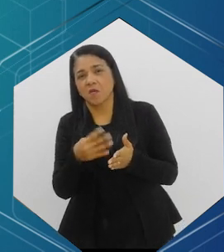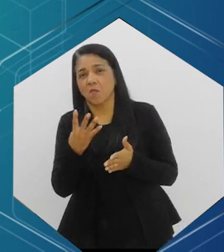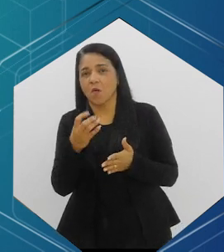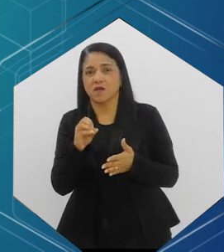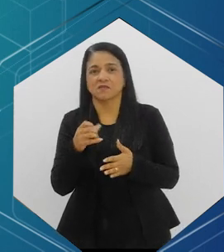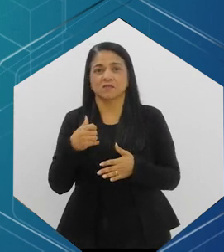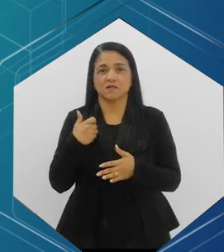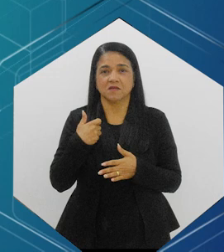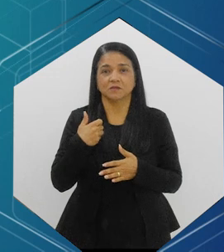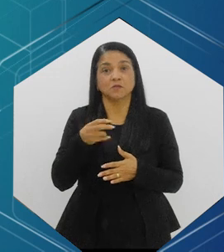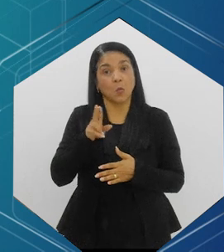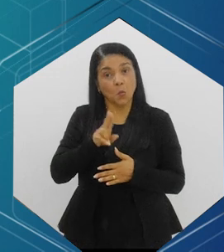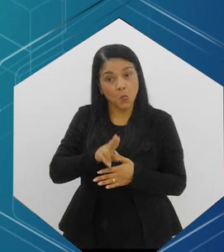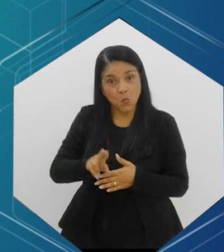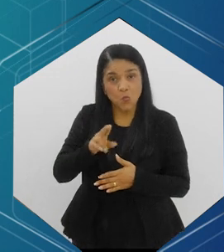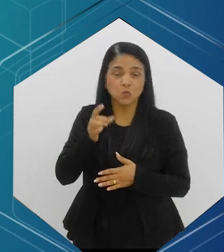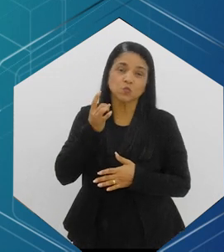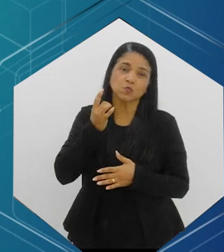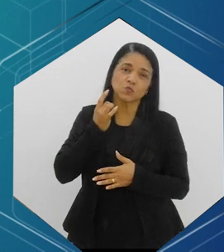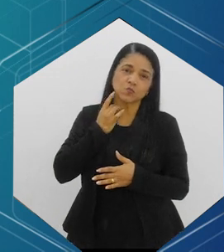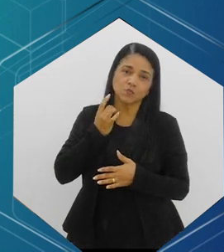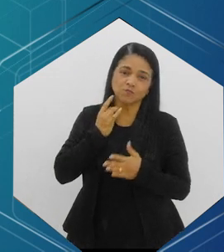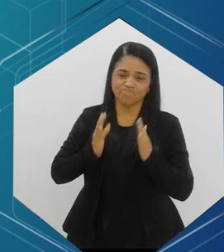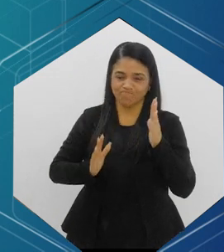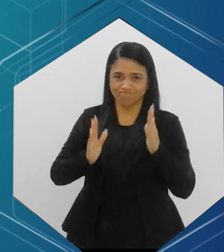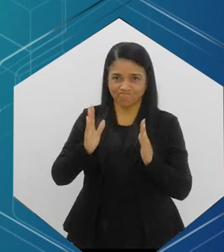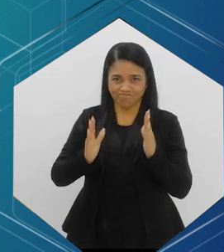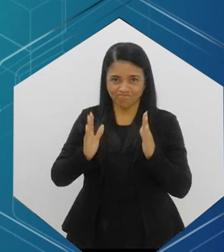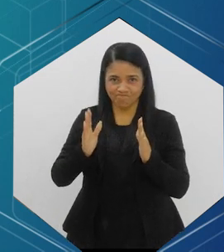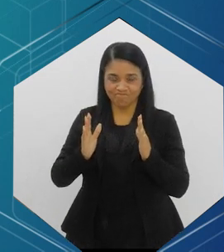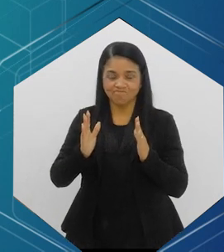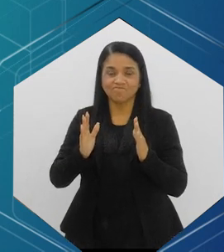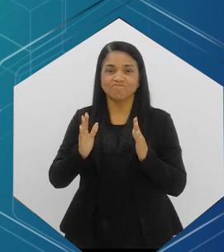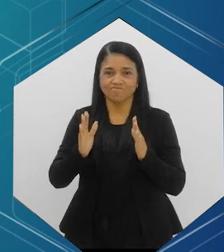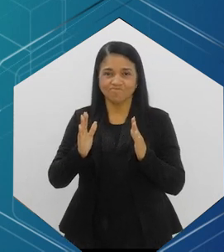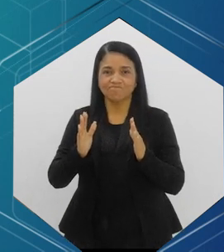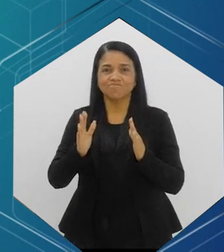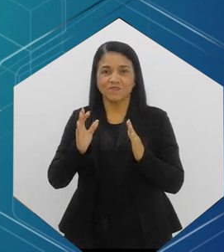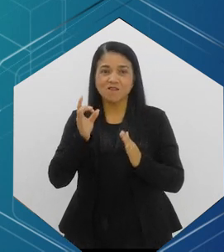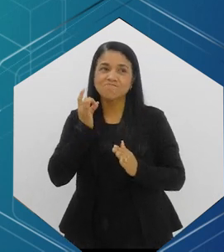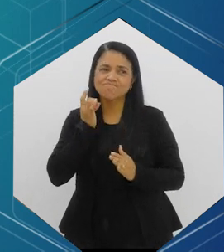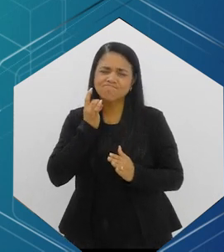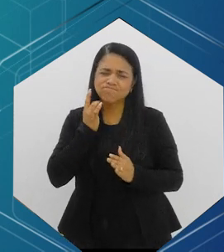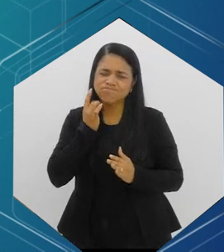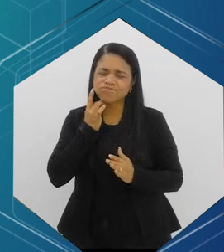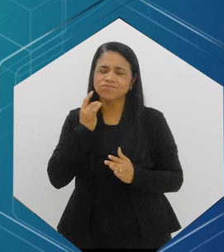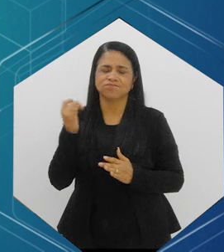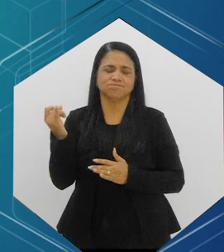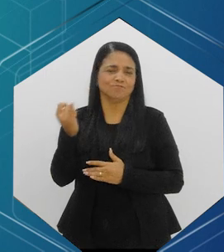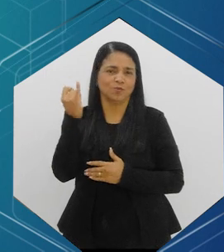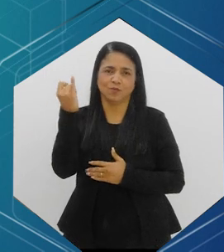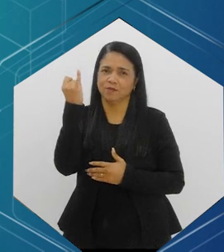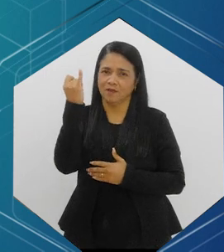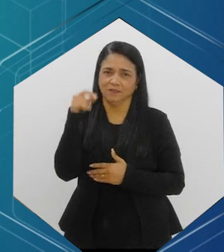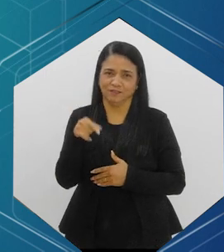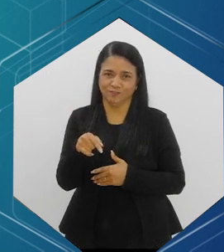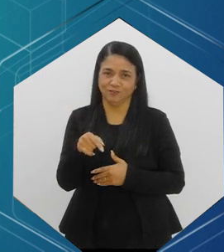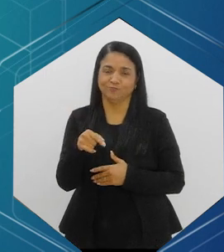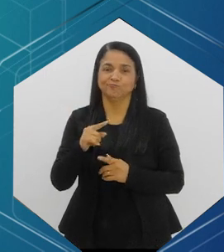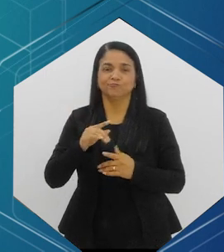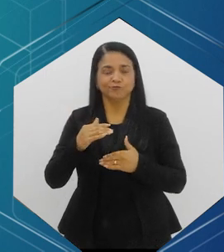Com isso, mais tempo de uso de anticoncepcional. O hormônio anticoncepcional é um fator